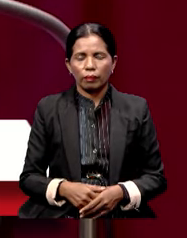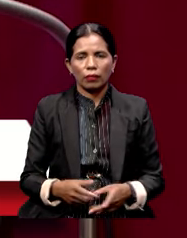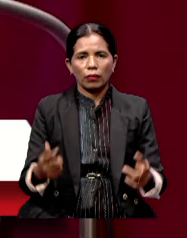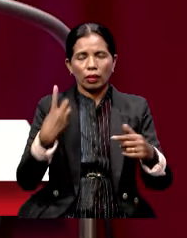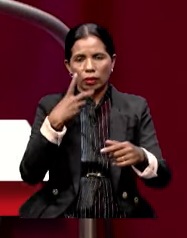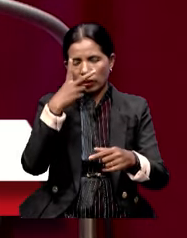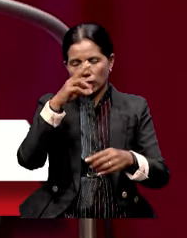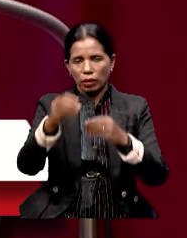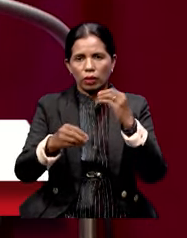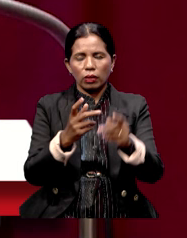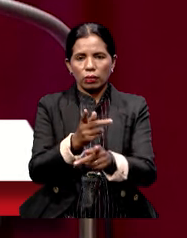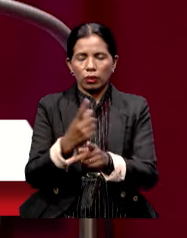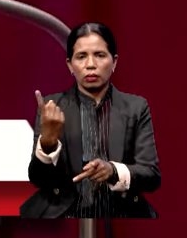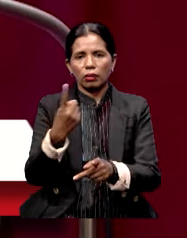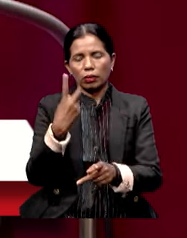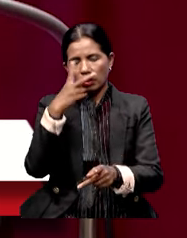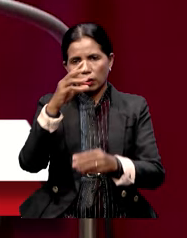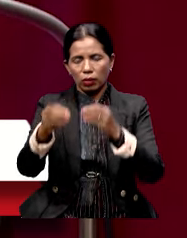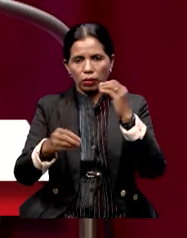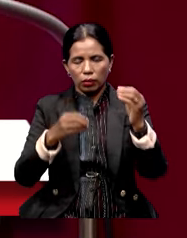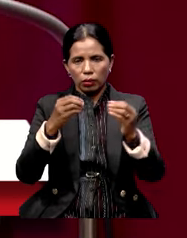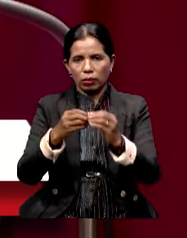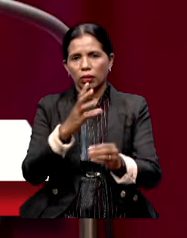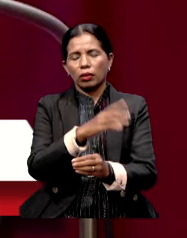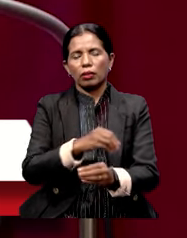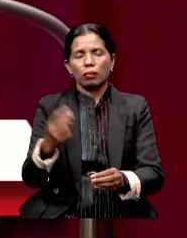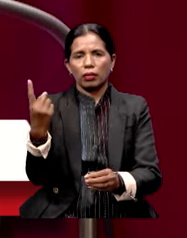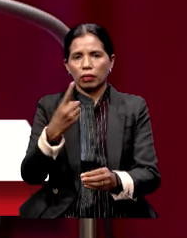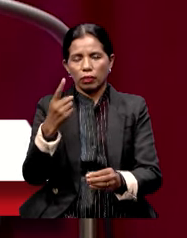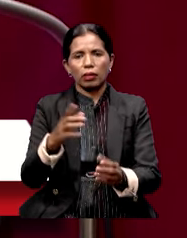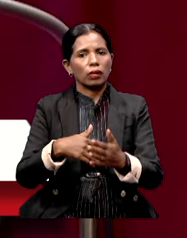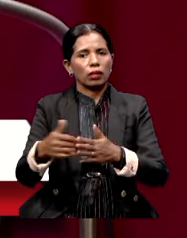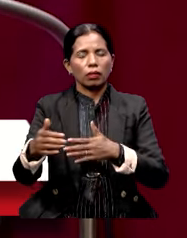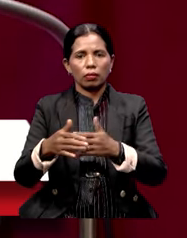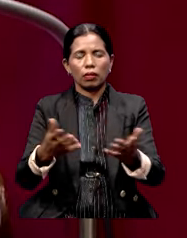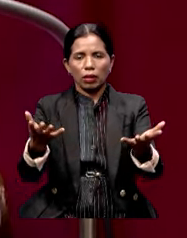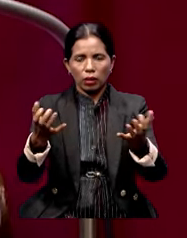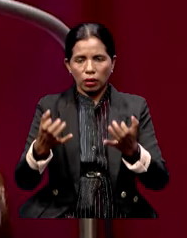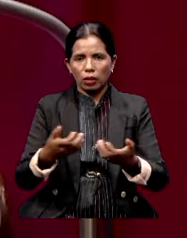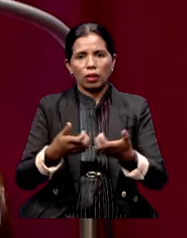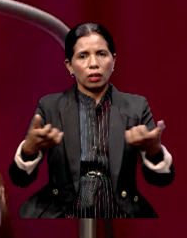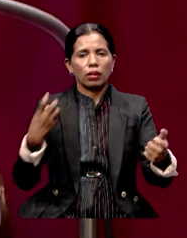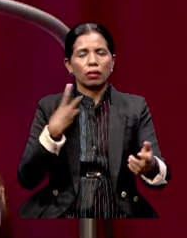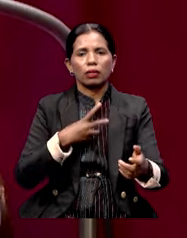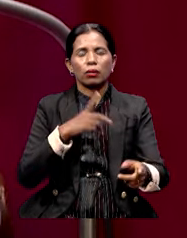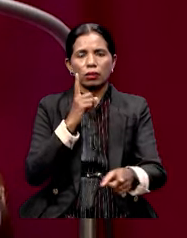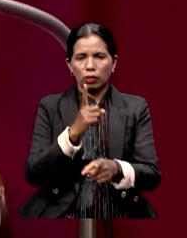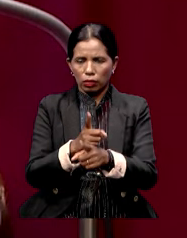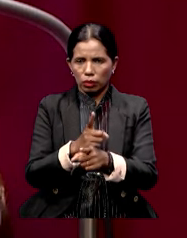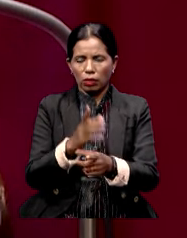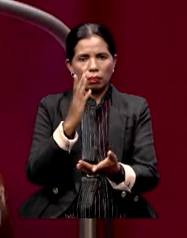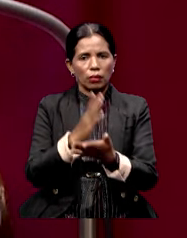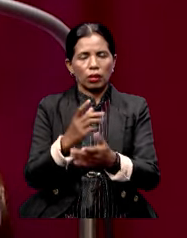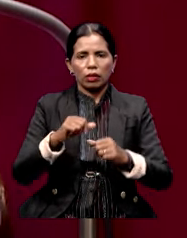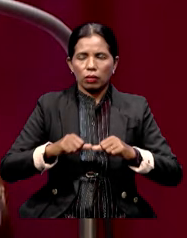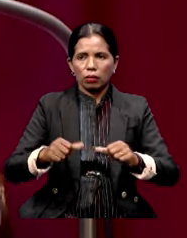moris ne cuidado na fatin ho di contraposição ideológico nebe firme. Nebe da labara ki ha cara ka tu haketa ki ita usi realidade. No ha para ita tu